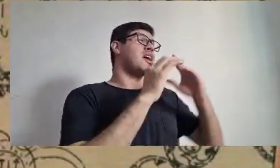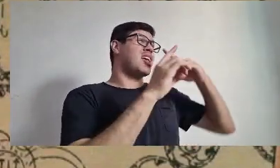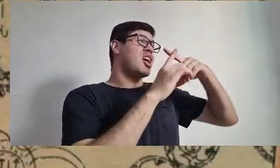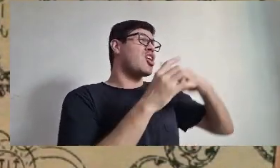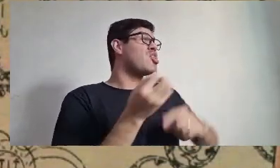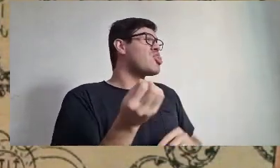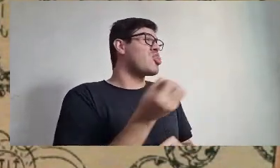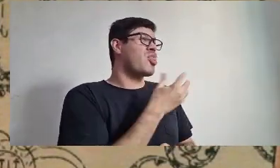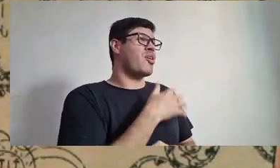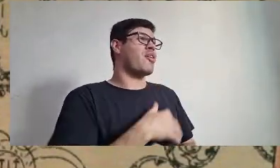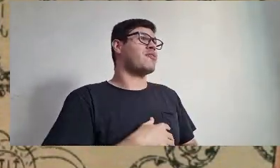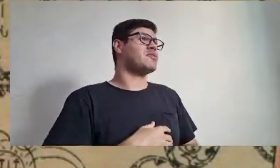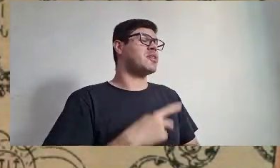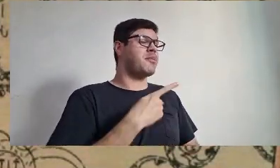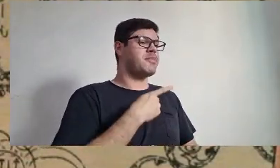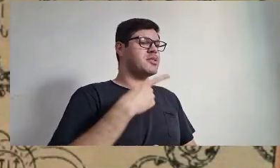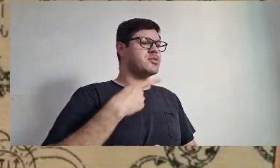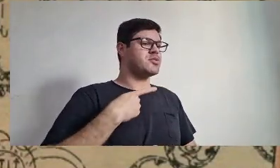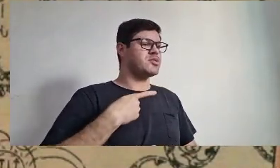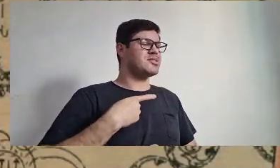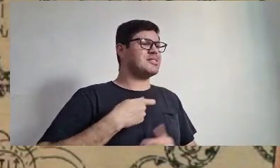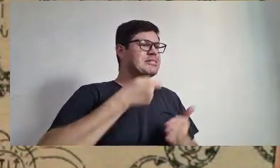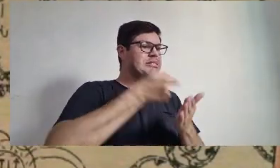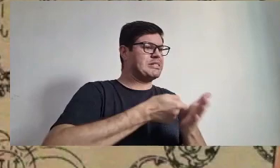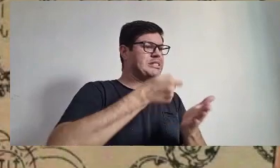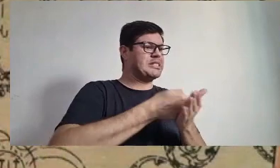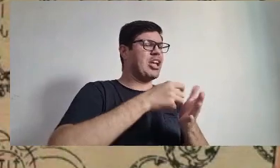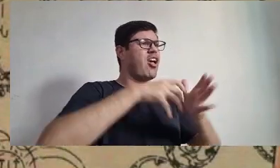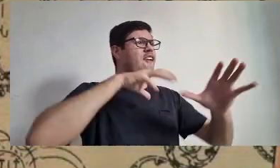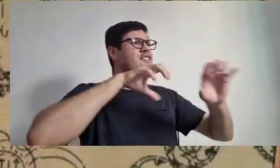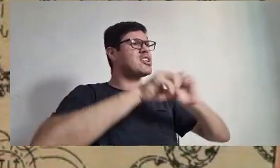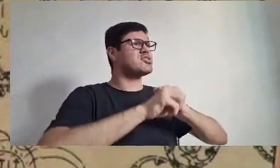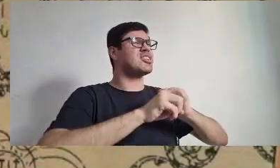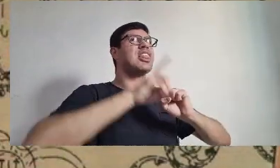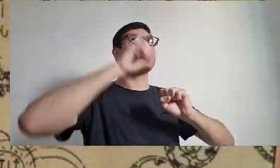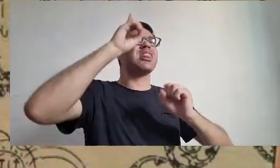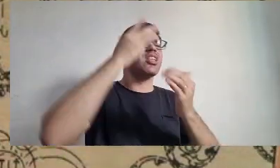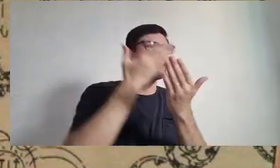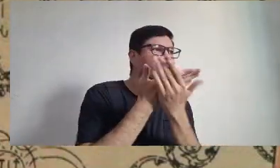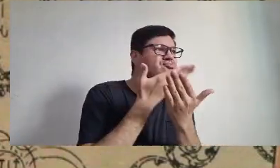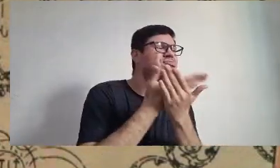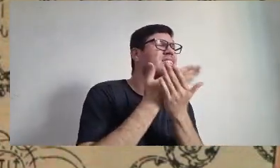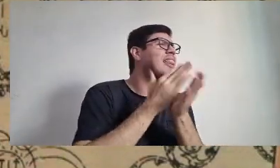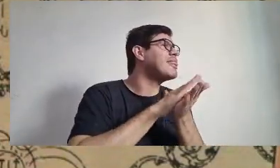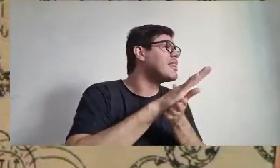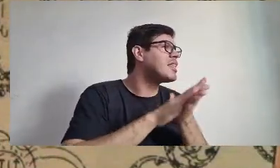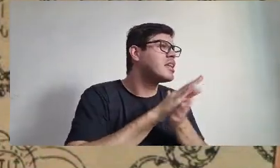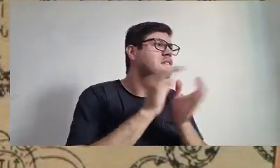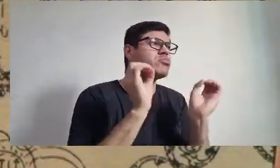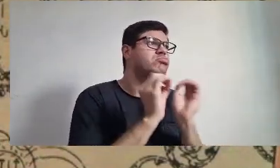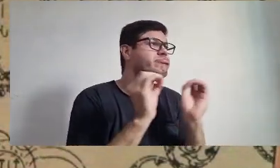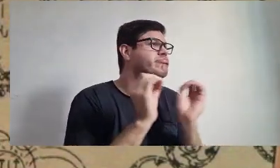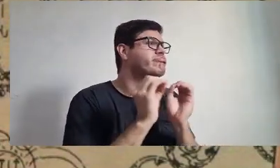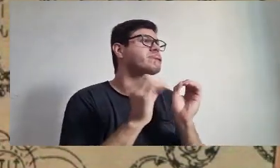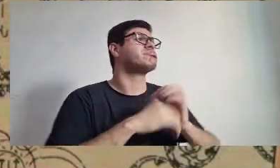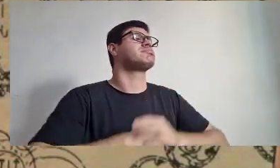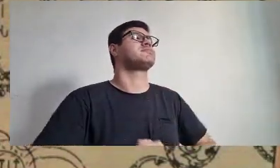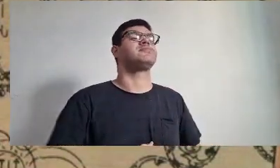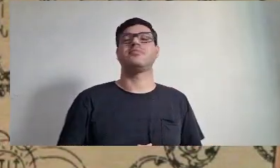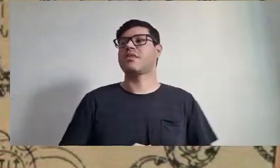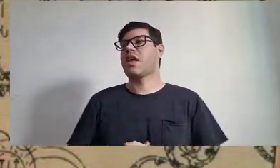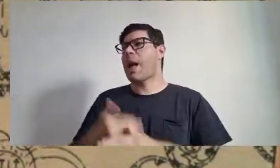não exigia que o pastor tivesse uma formação teológica. Pelo menos uma prática. Queria ter na prática. Se